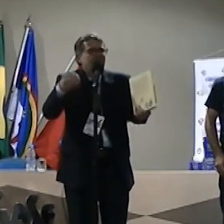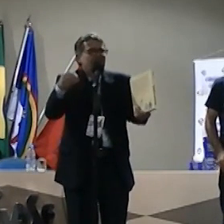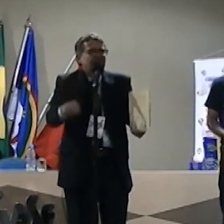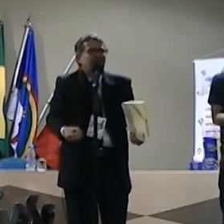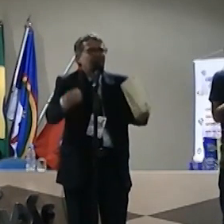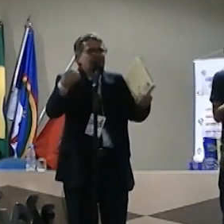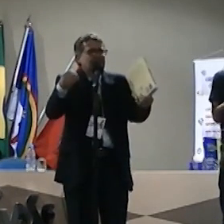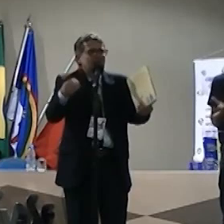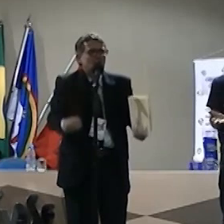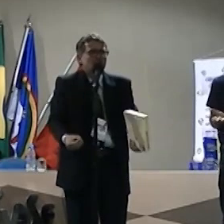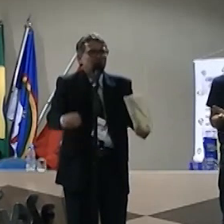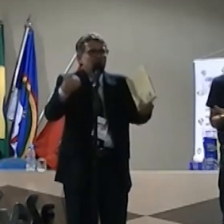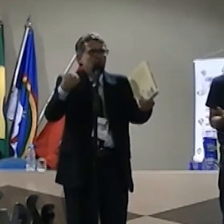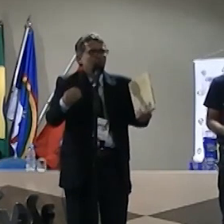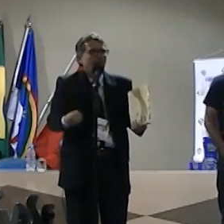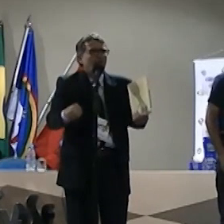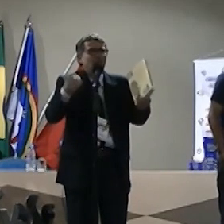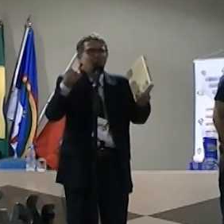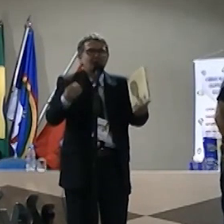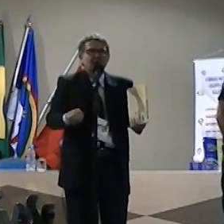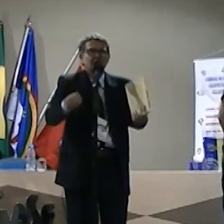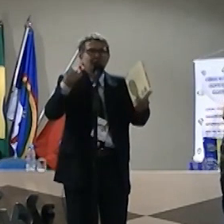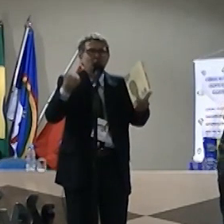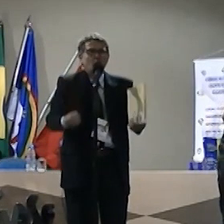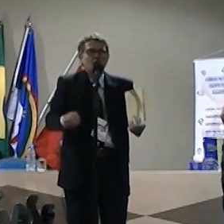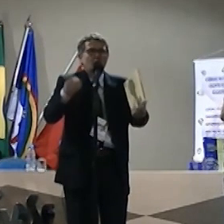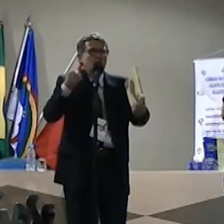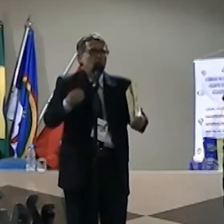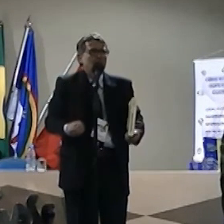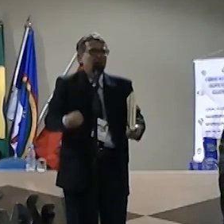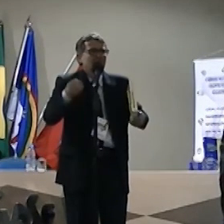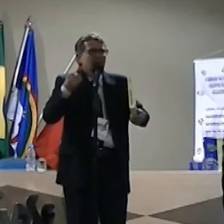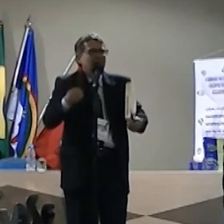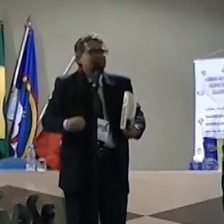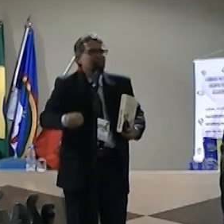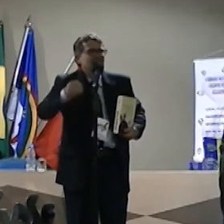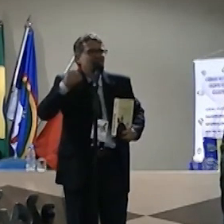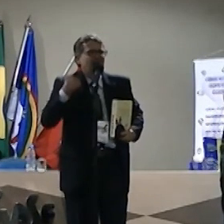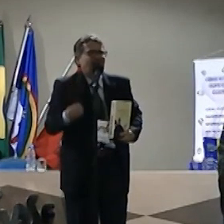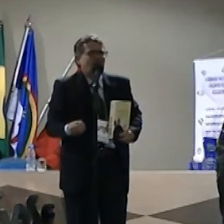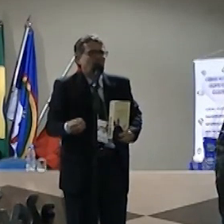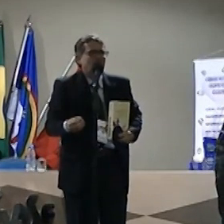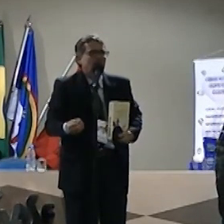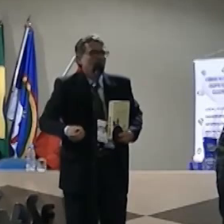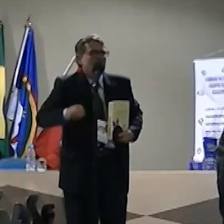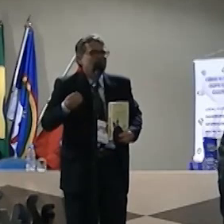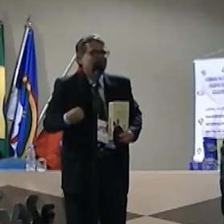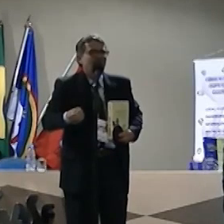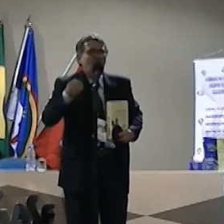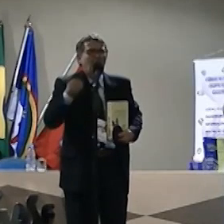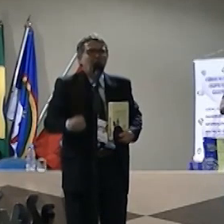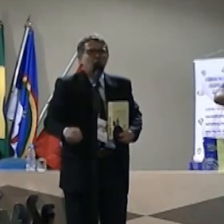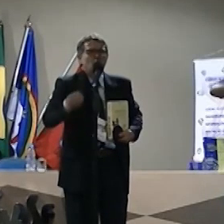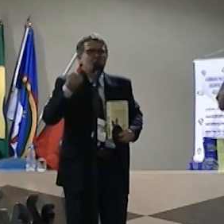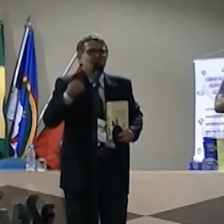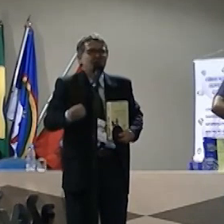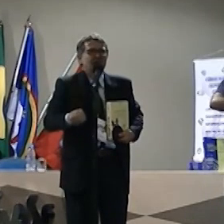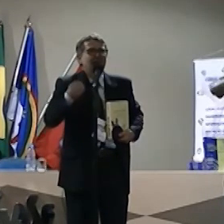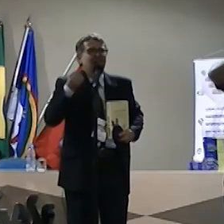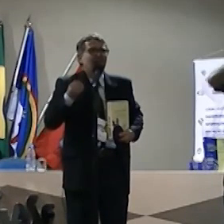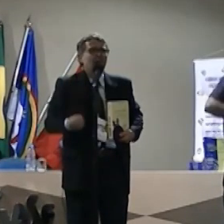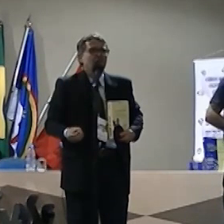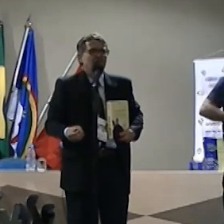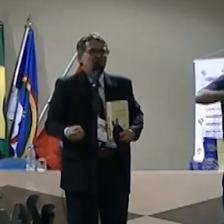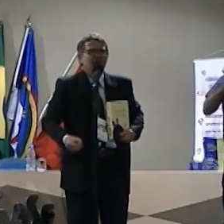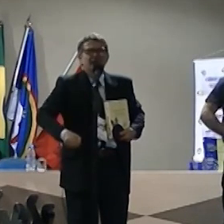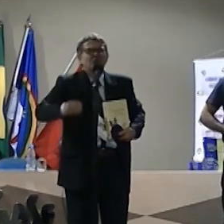Vamos enfrentar a criança surda de uma forma educativa, pedagógica, construída, para que ele seja de fato um cidadão pleno, com